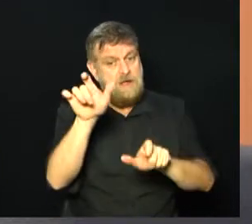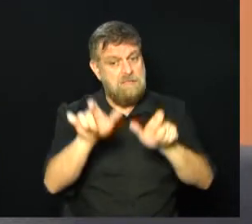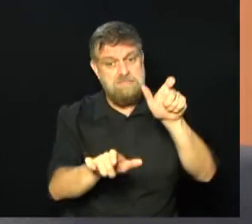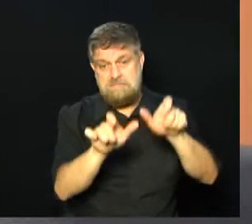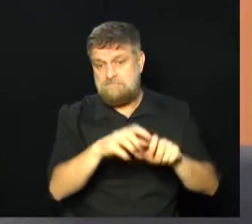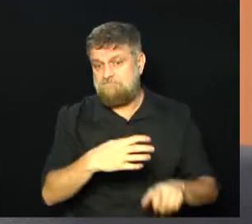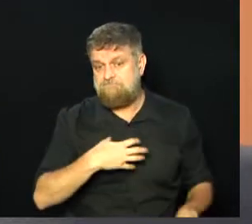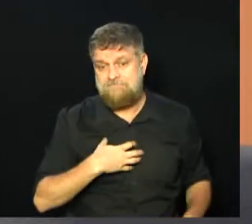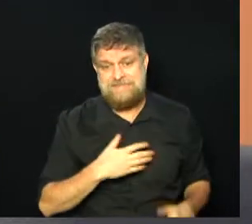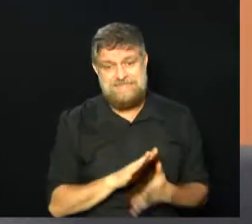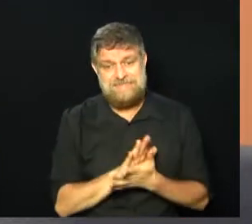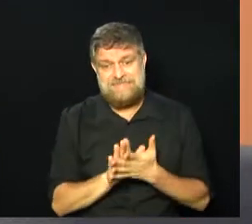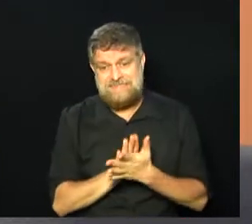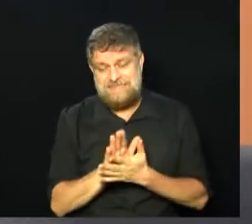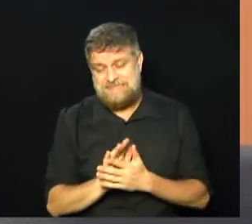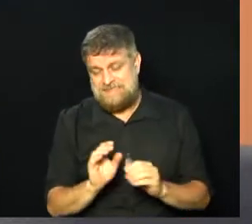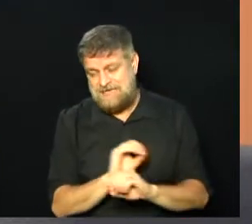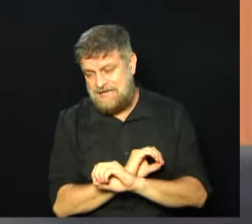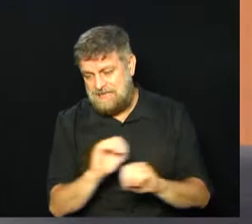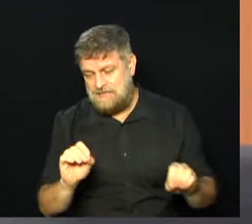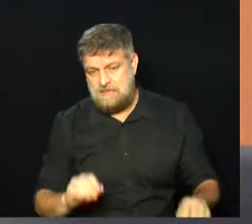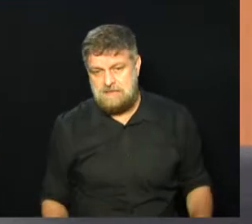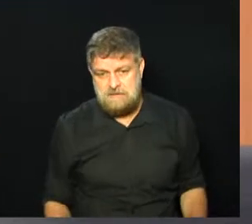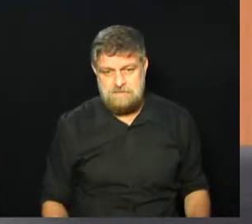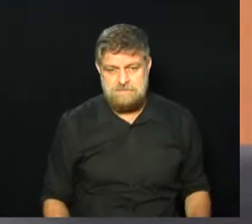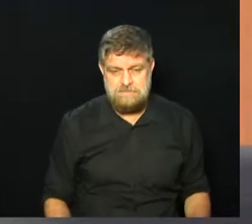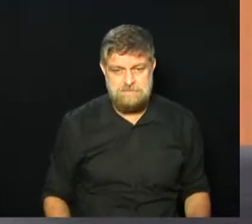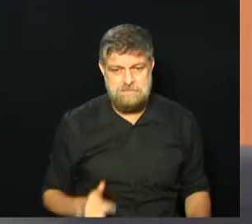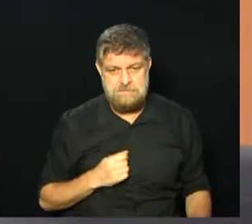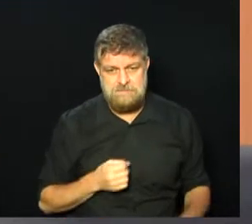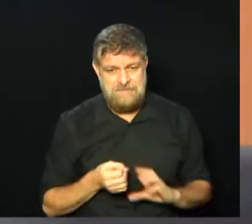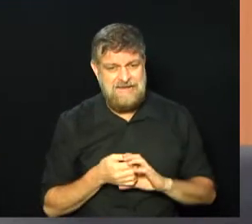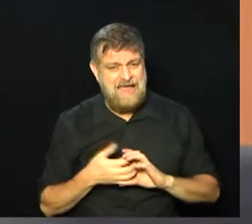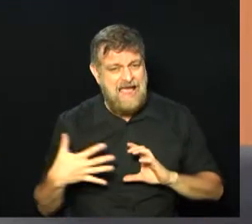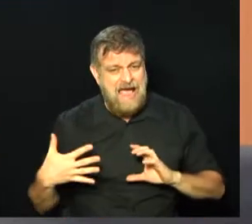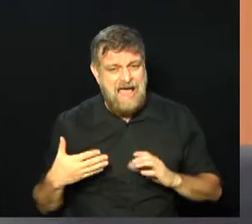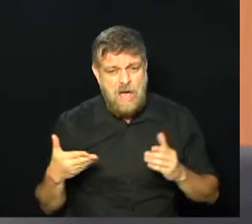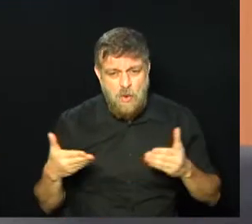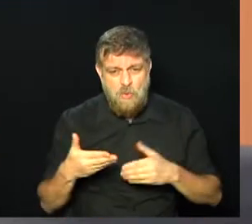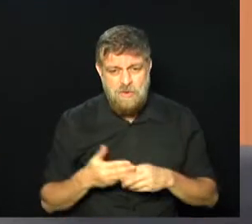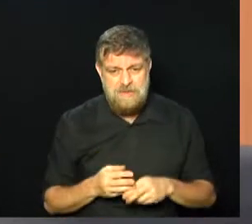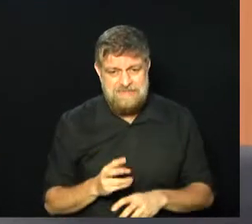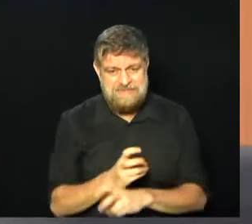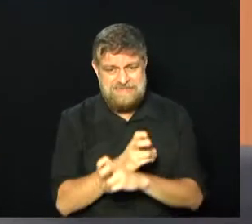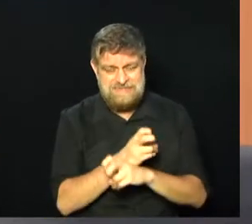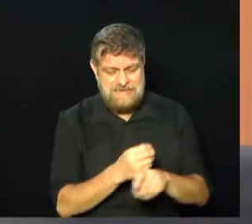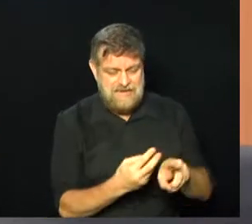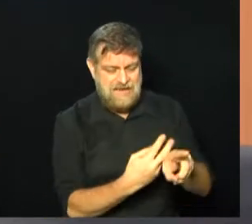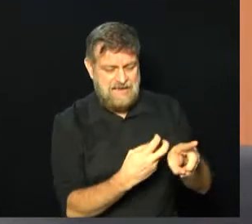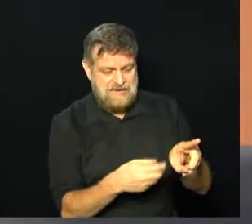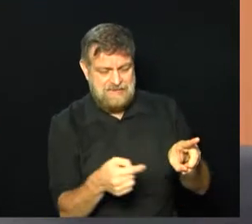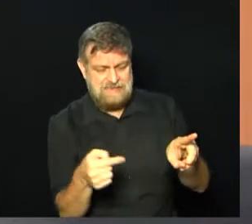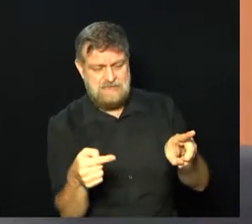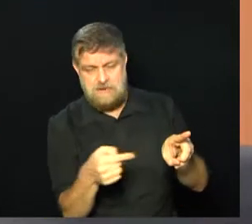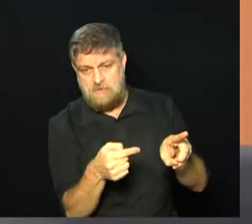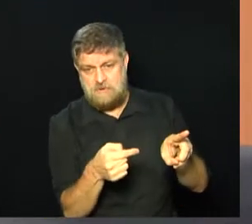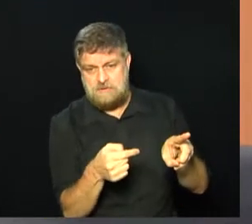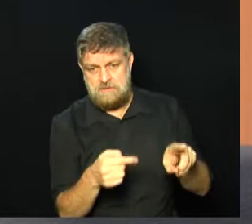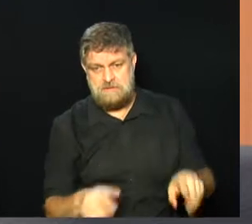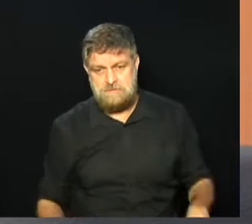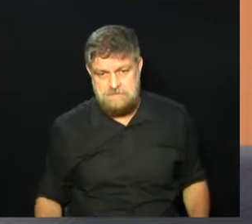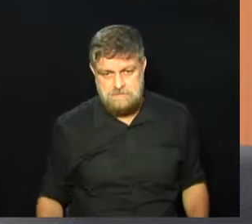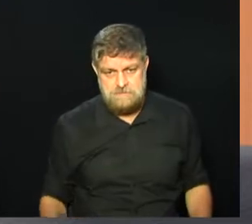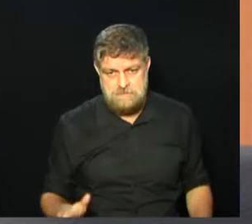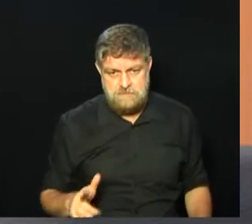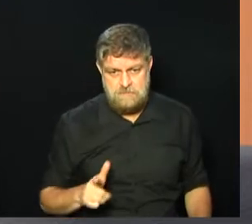é muito raro hoje você ter sintomas de câncer da próstata. Apesar